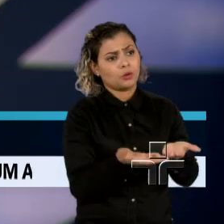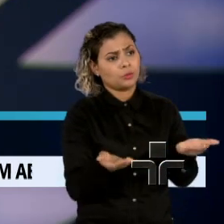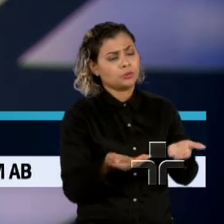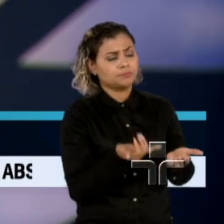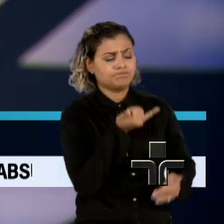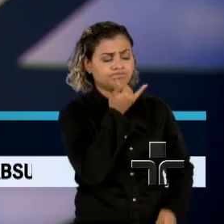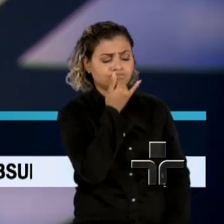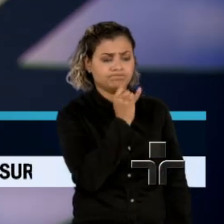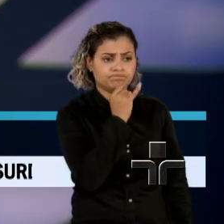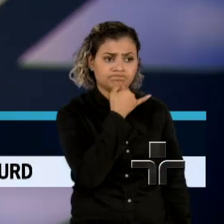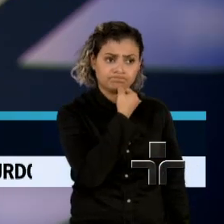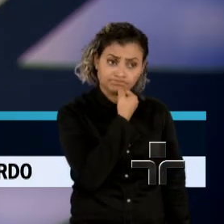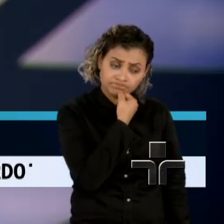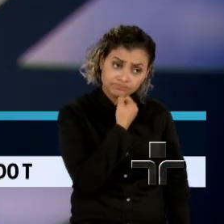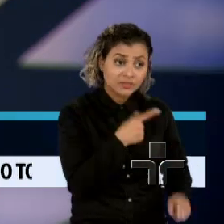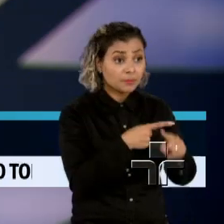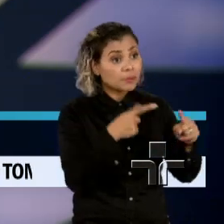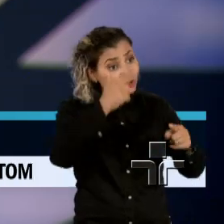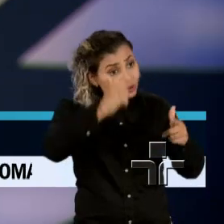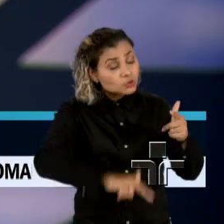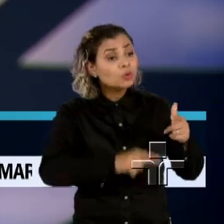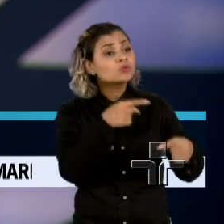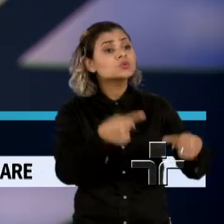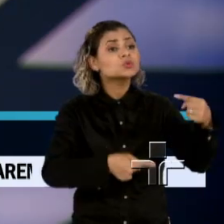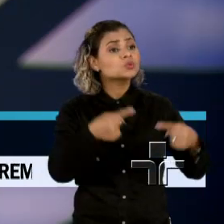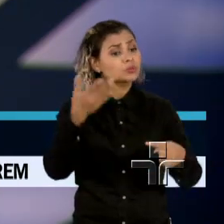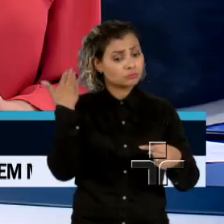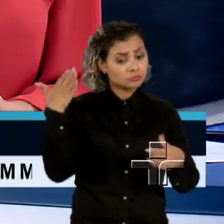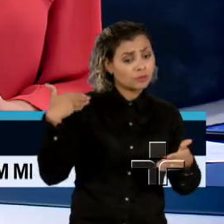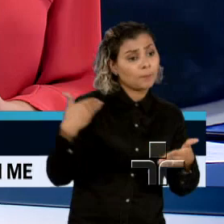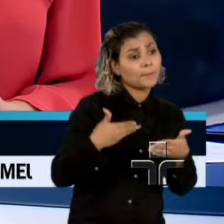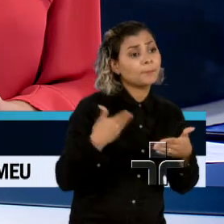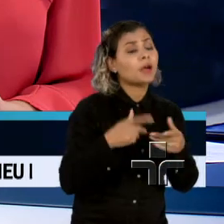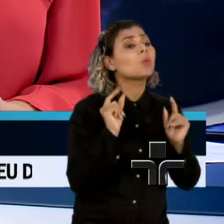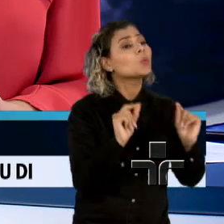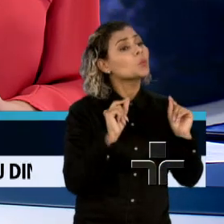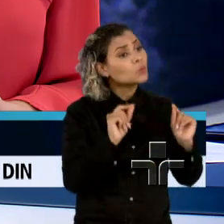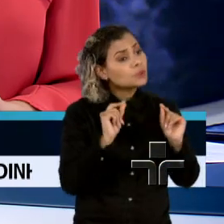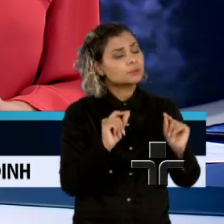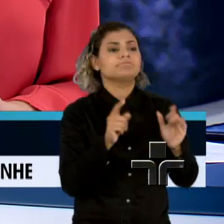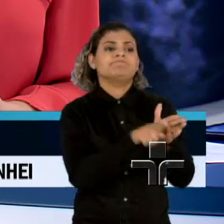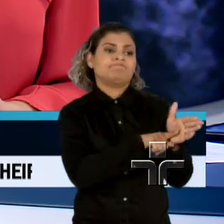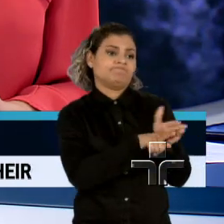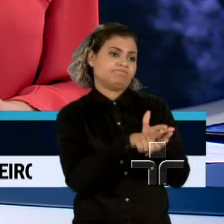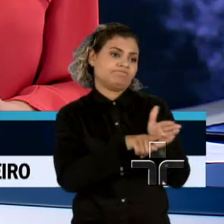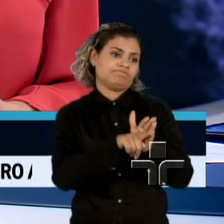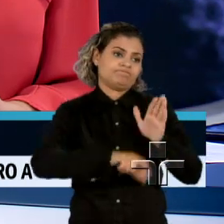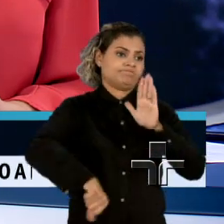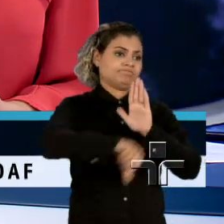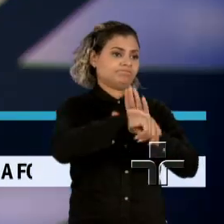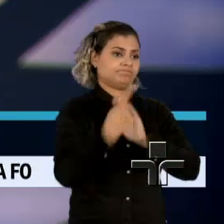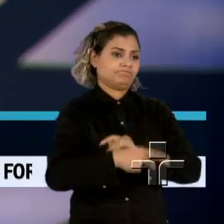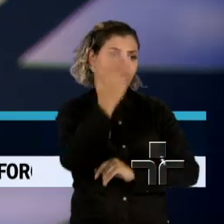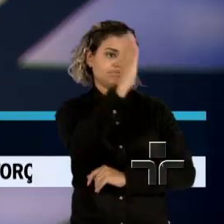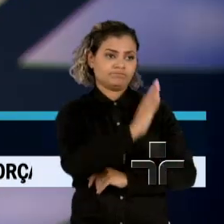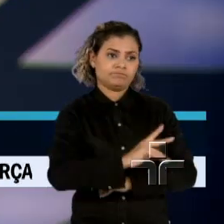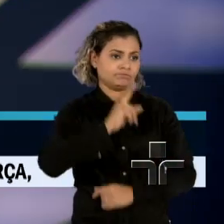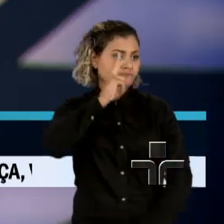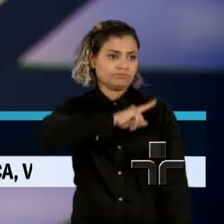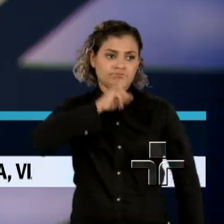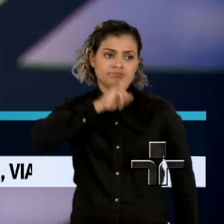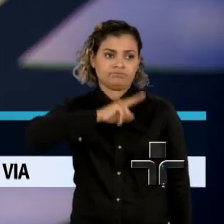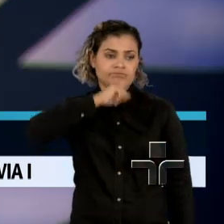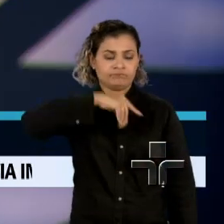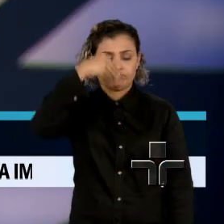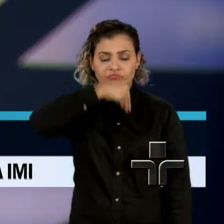acho que retrata, mais uma vez, a discussão que nós estávamos tendo há pouco tempo sobre a investigação criminal no nosso país, que é absolutamente